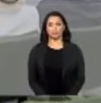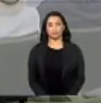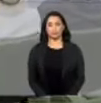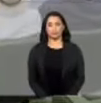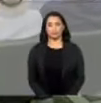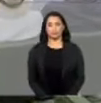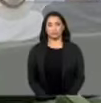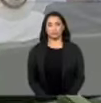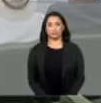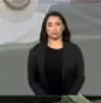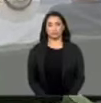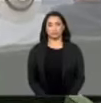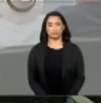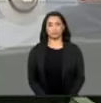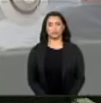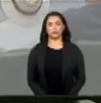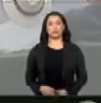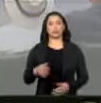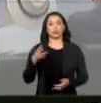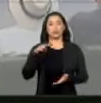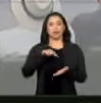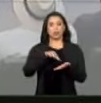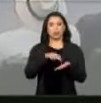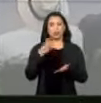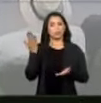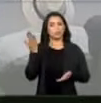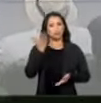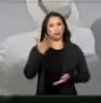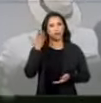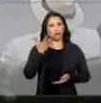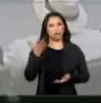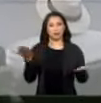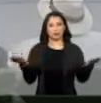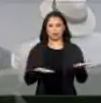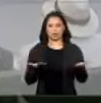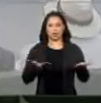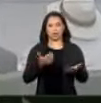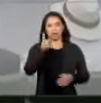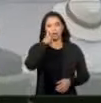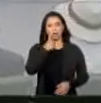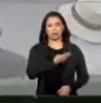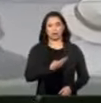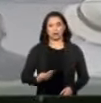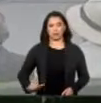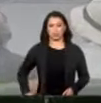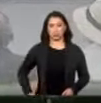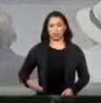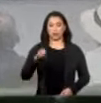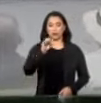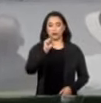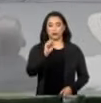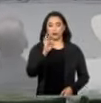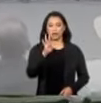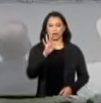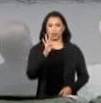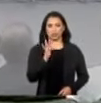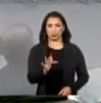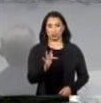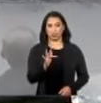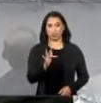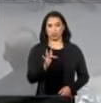Com a palavra, a senhora ministra Carmen Lúcia, ministra do Supremo Tribunal Federal e relatora da arguição de descumprimento de